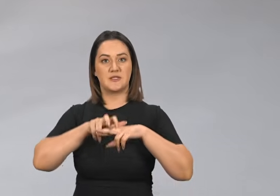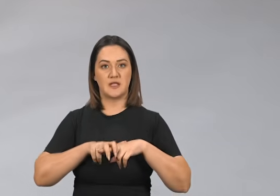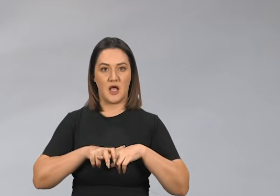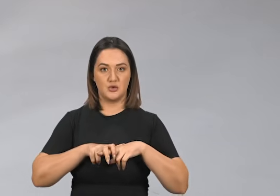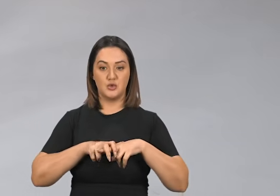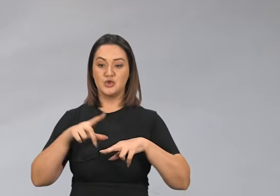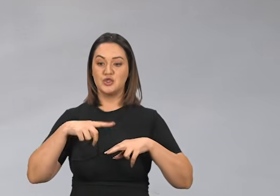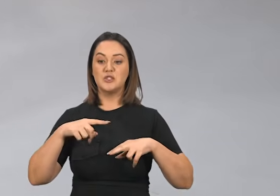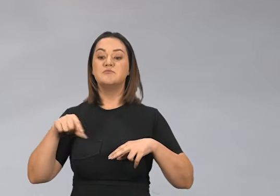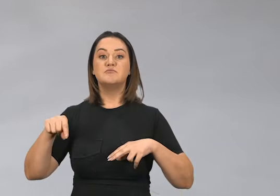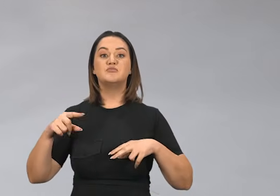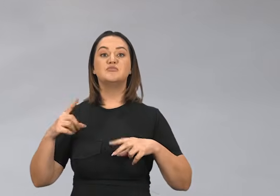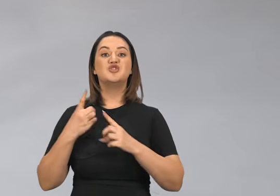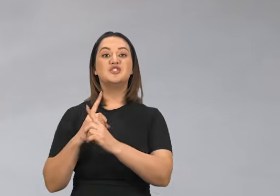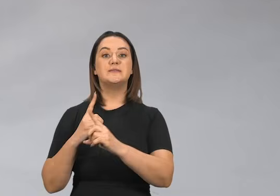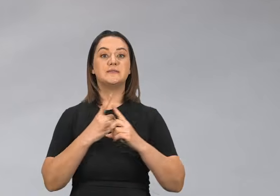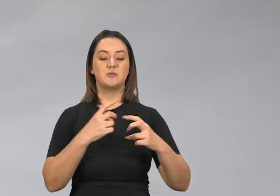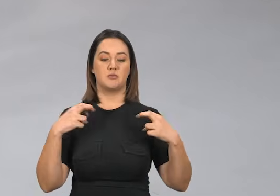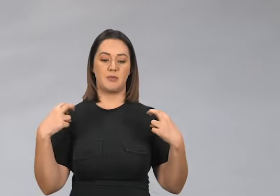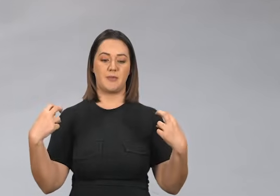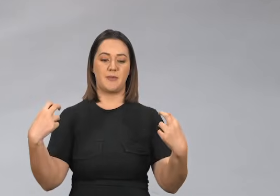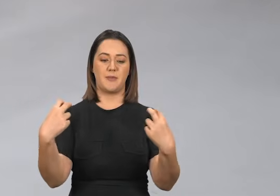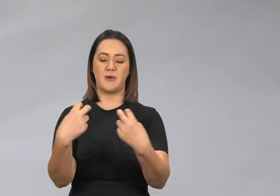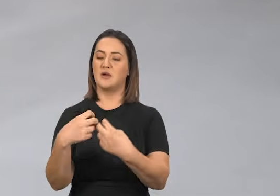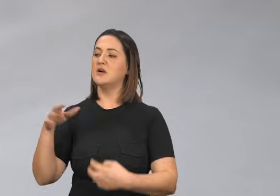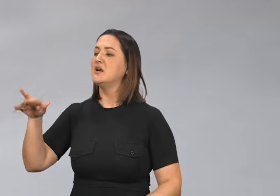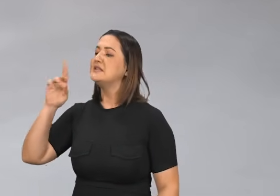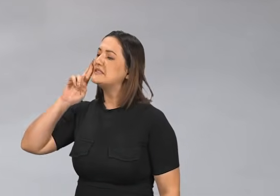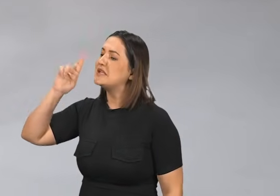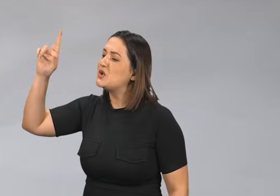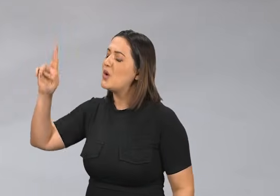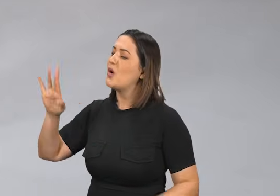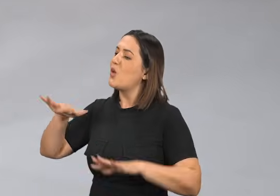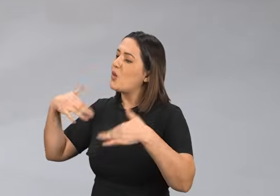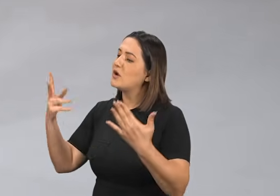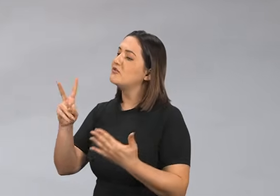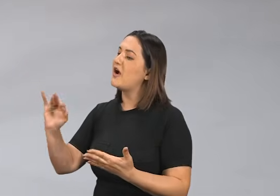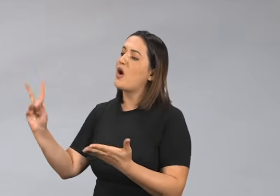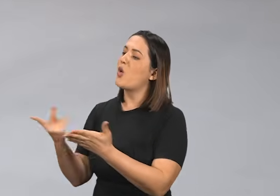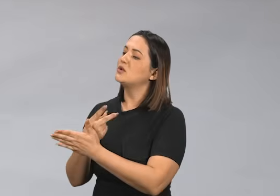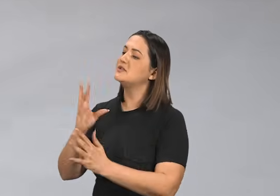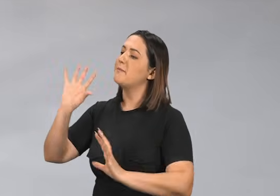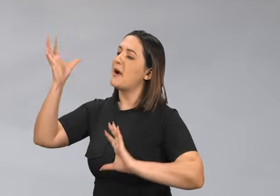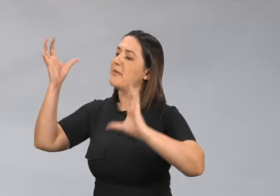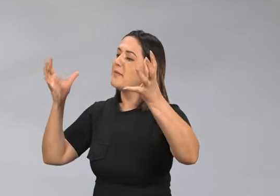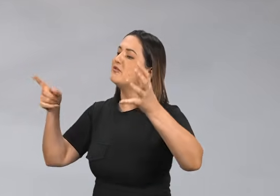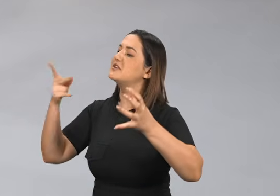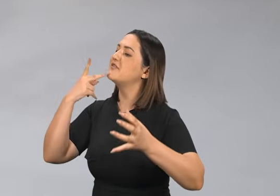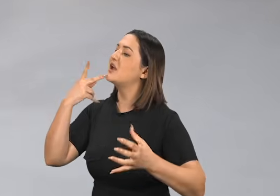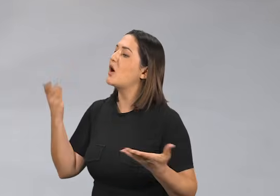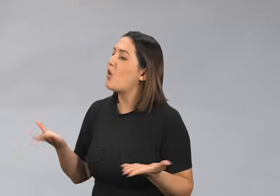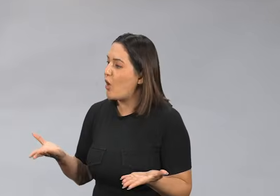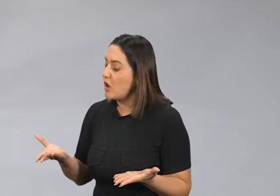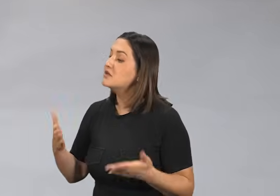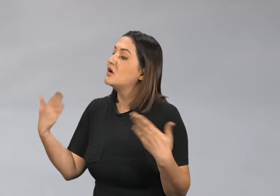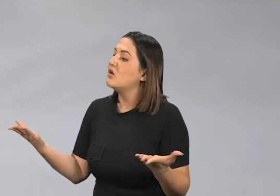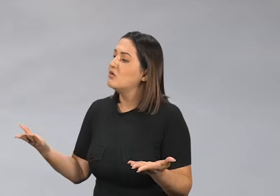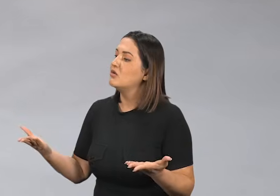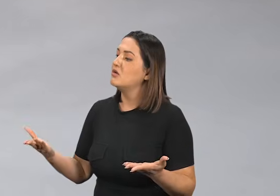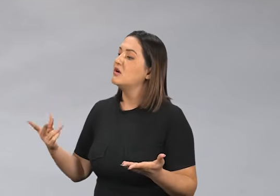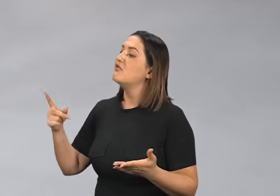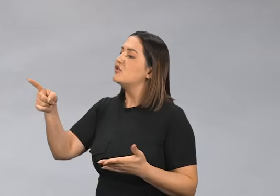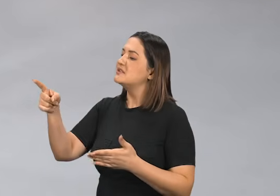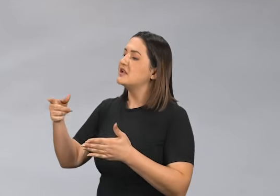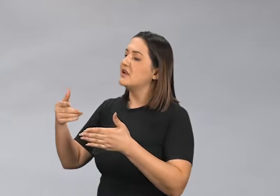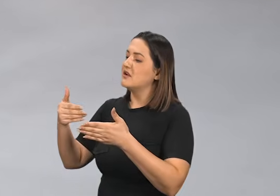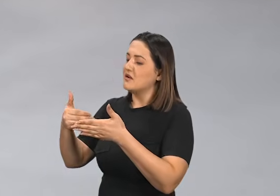em particular, em privado, eles perguntaram: Senhor, fala para a gente, quando sucederão essas coisas que o Senhor está falando? E